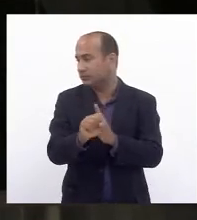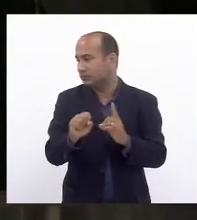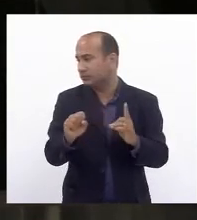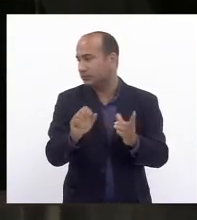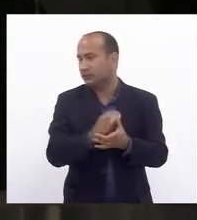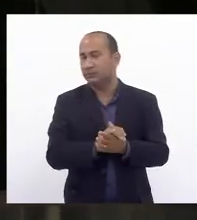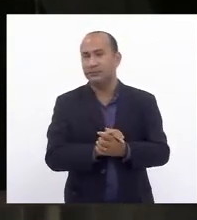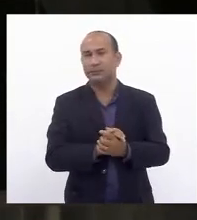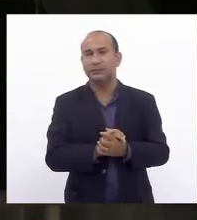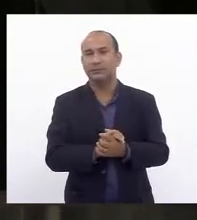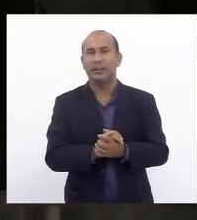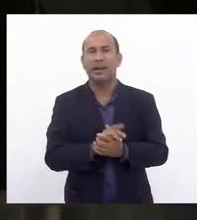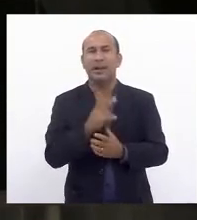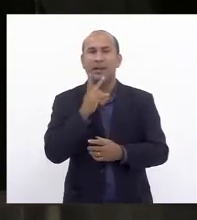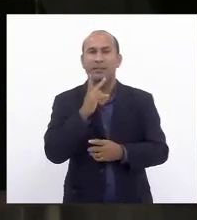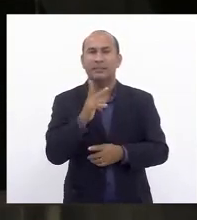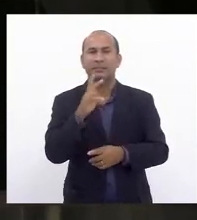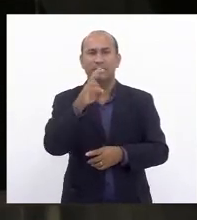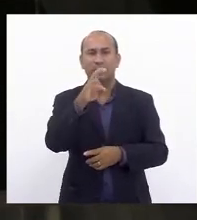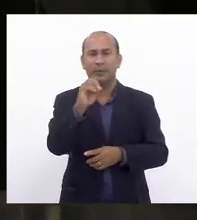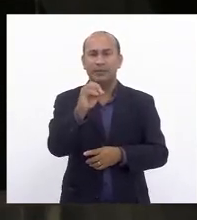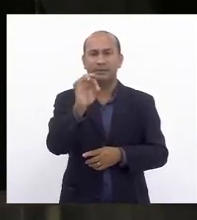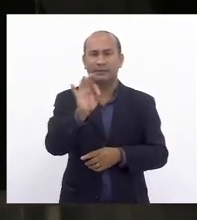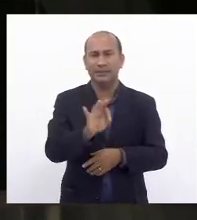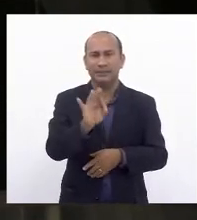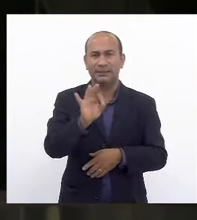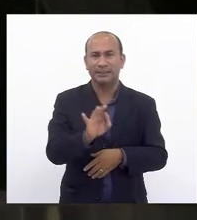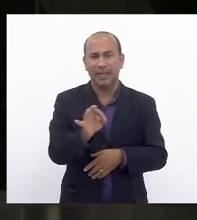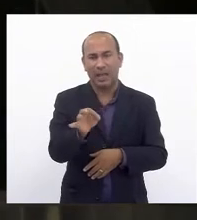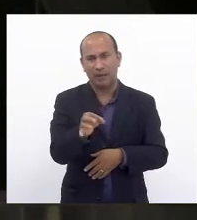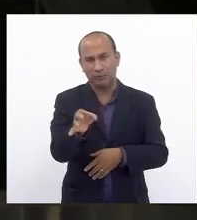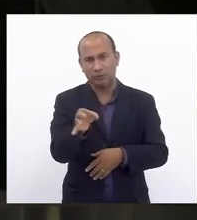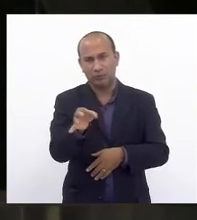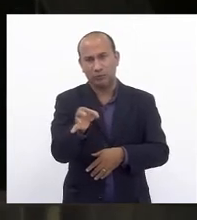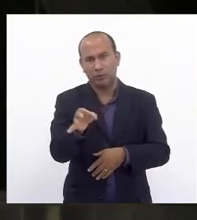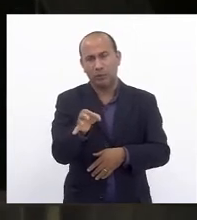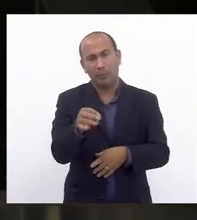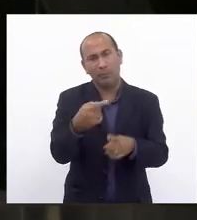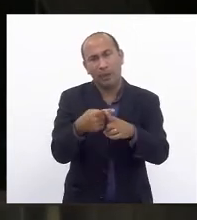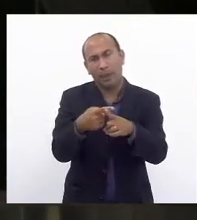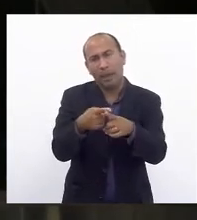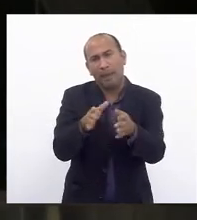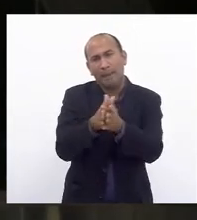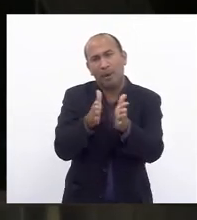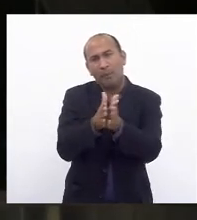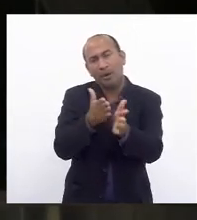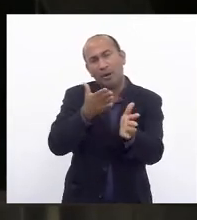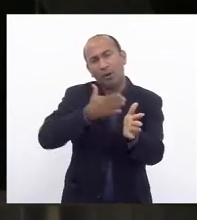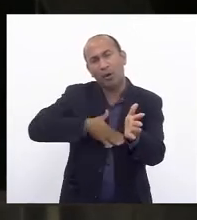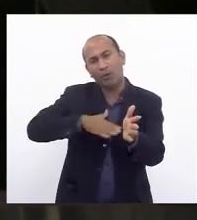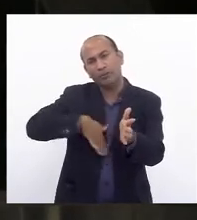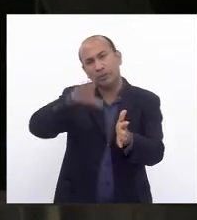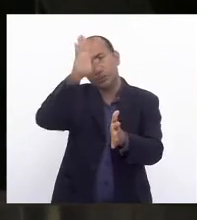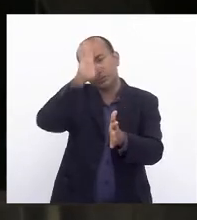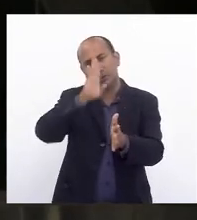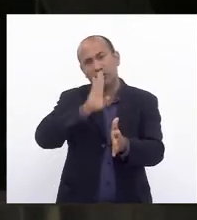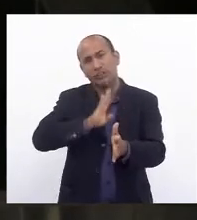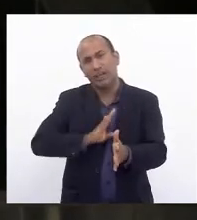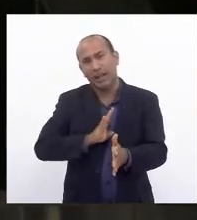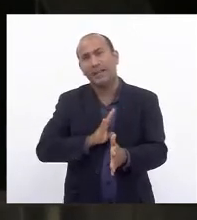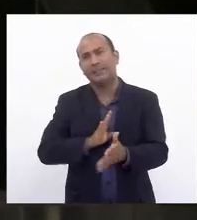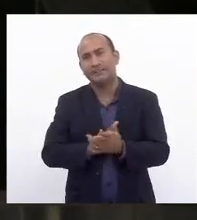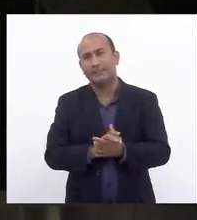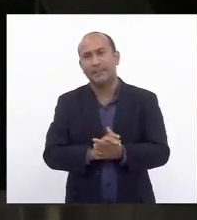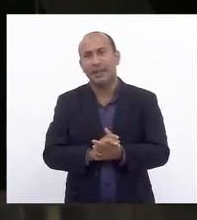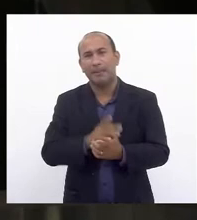maquininha, ainda que seja cobrando 50 centavos, porque pobre não gosta de coisa de graça. Isso aí, quem gosta é gente